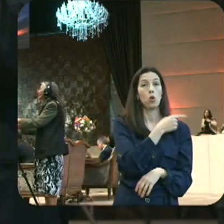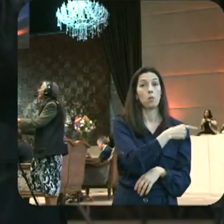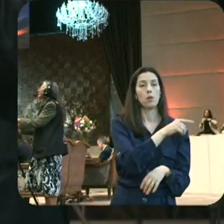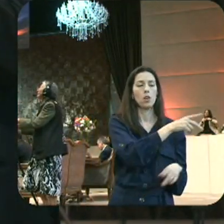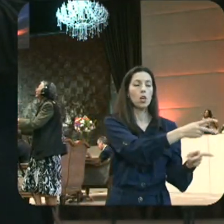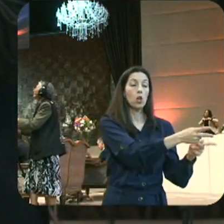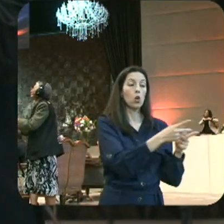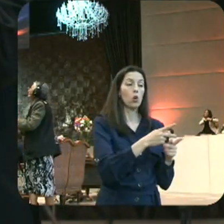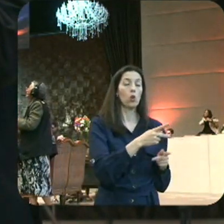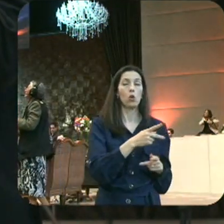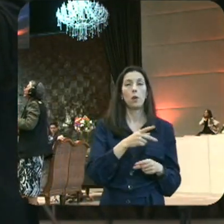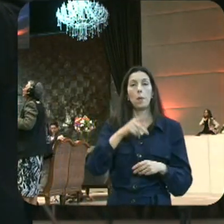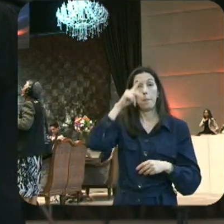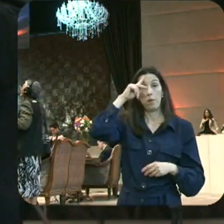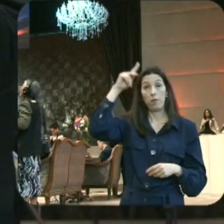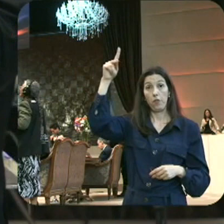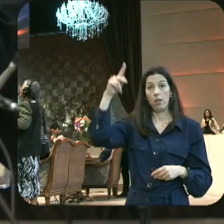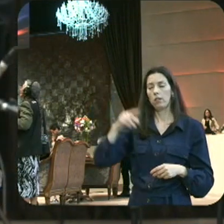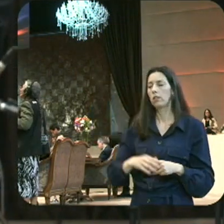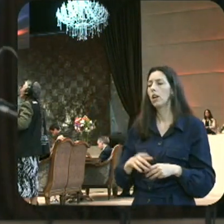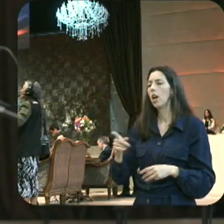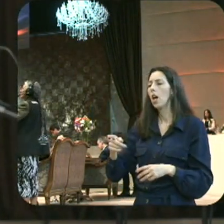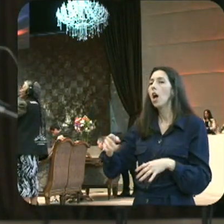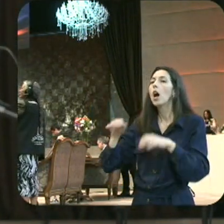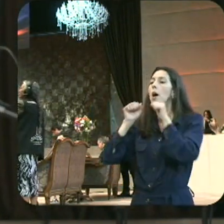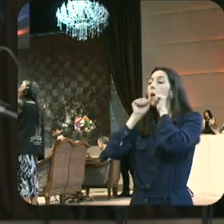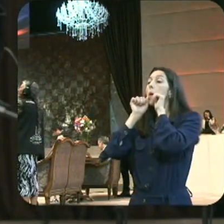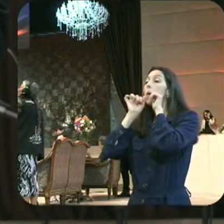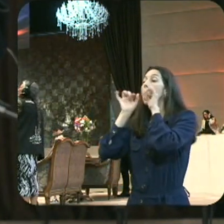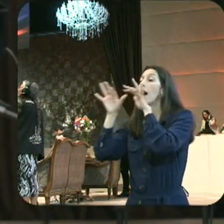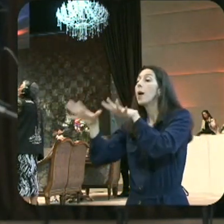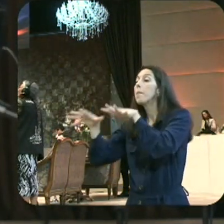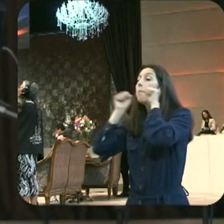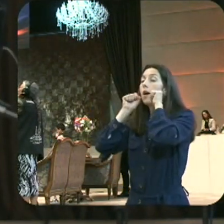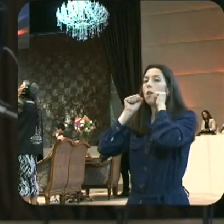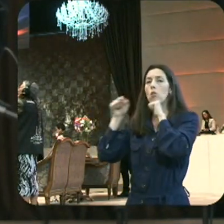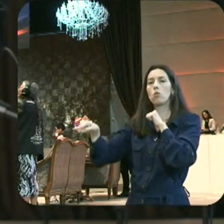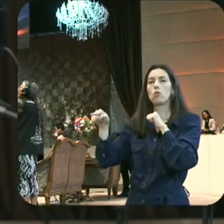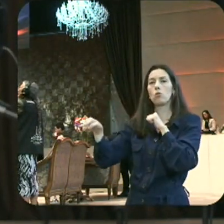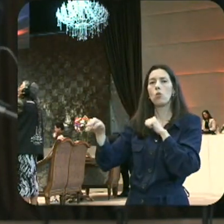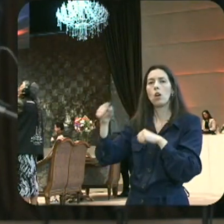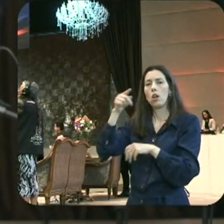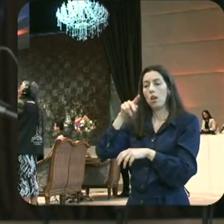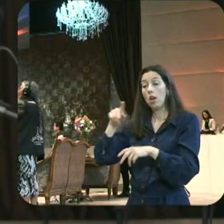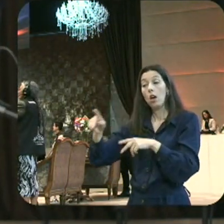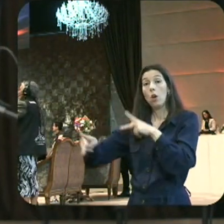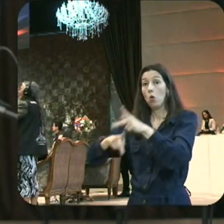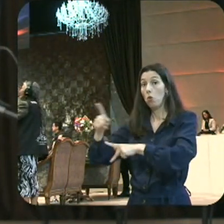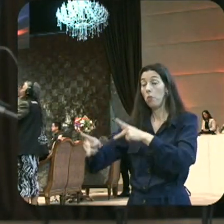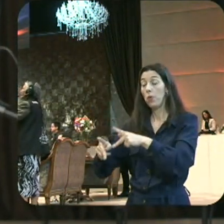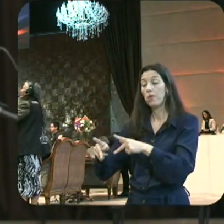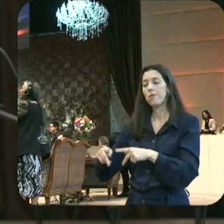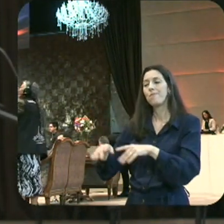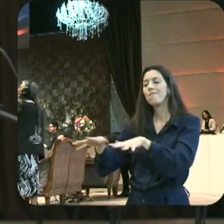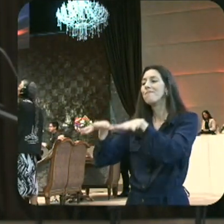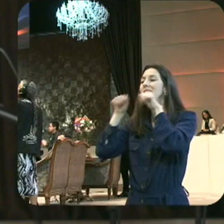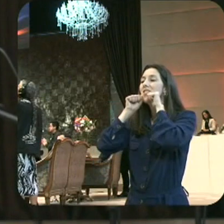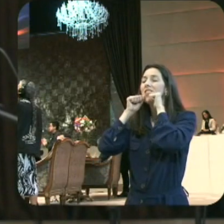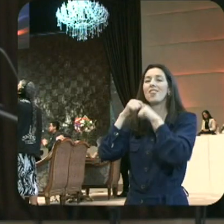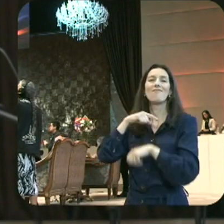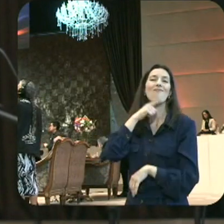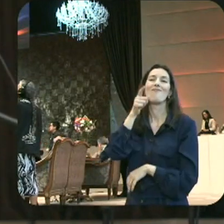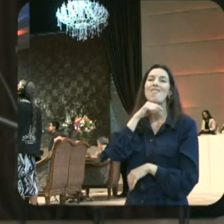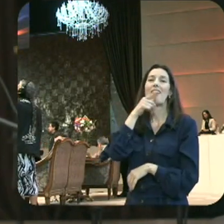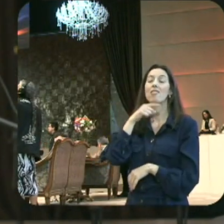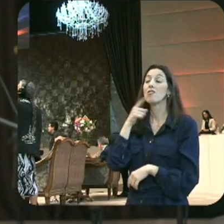esse povo. Não tem como amaldiçoar esse povo. Eles têm a bênção de Deus.